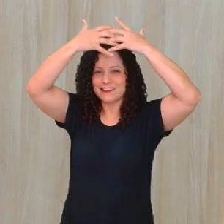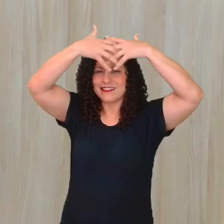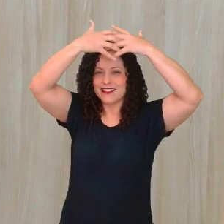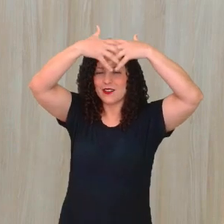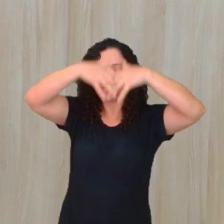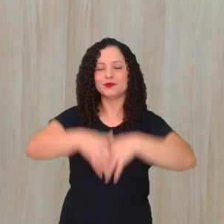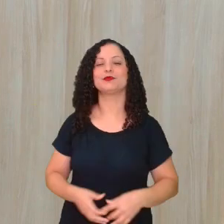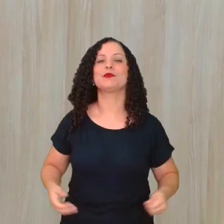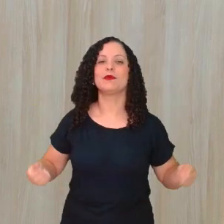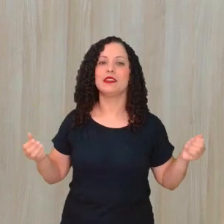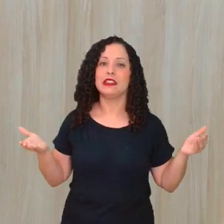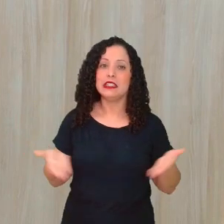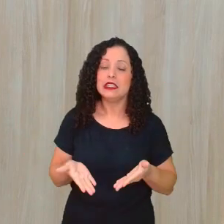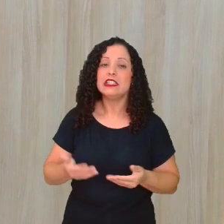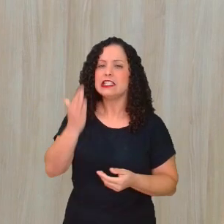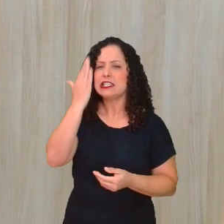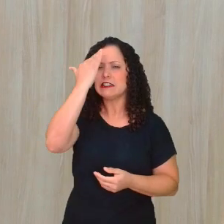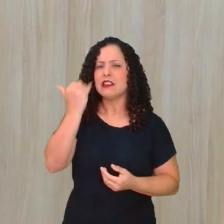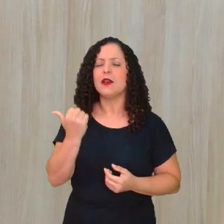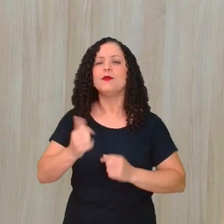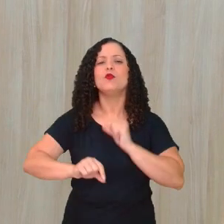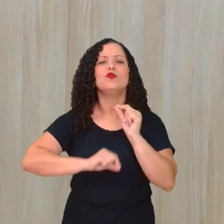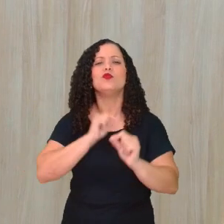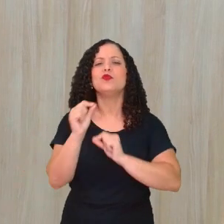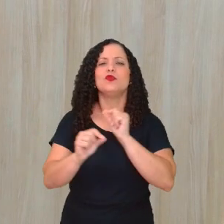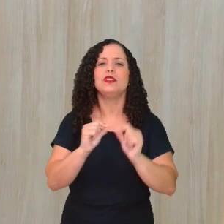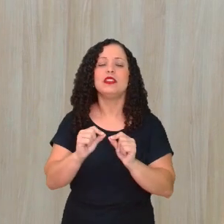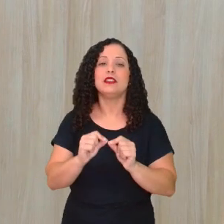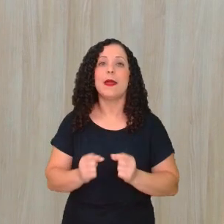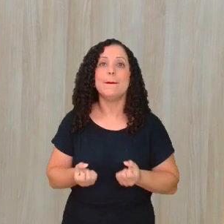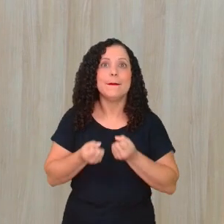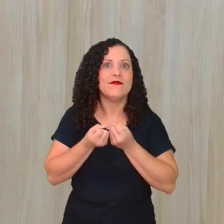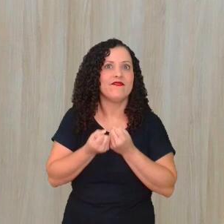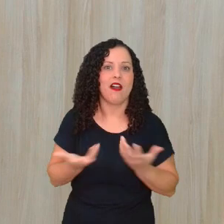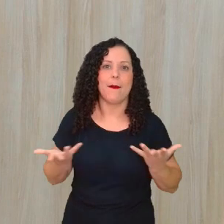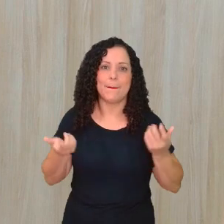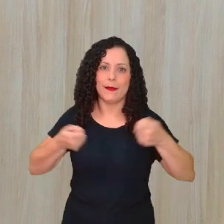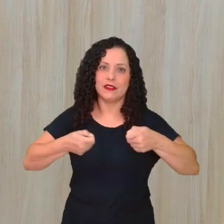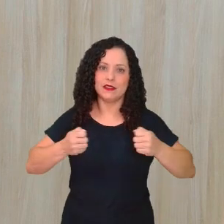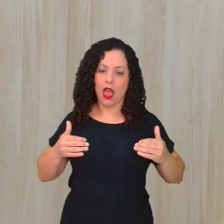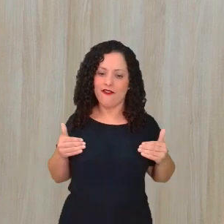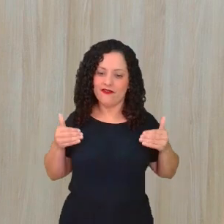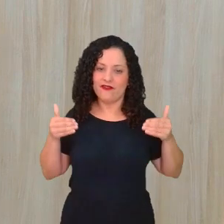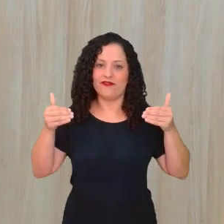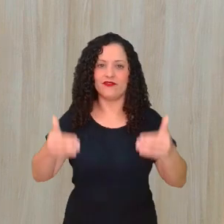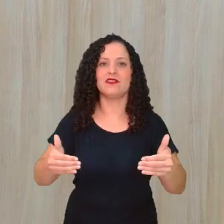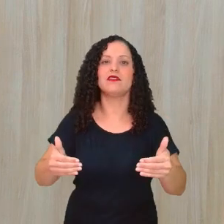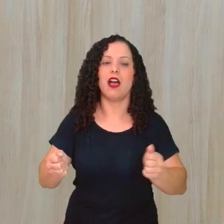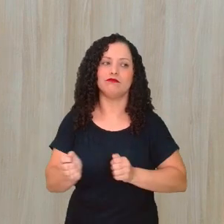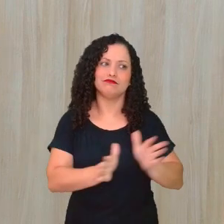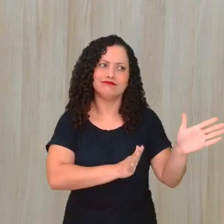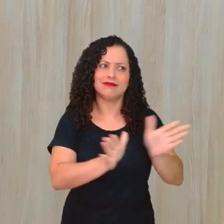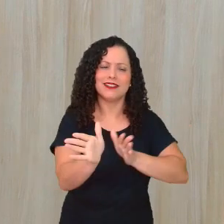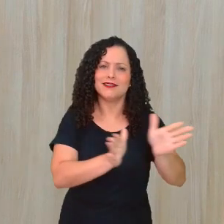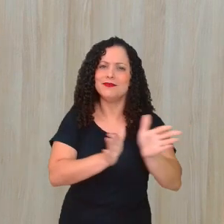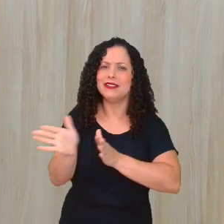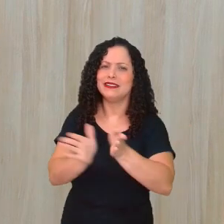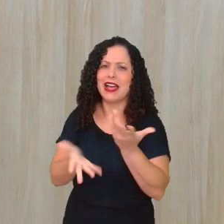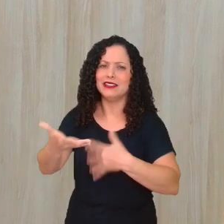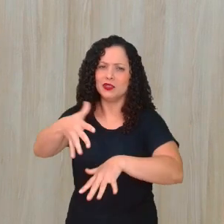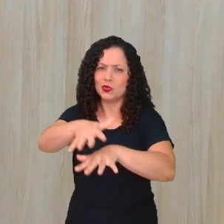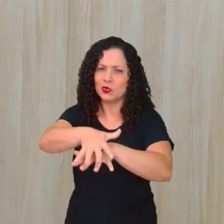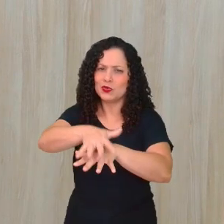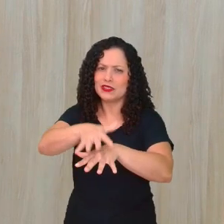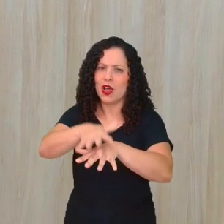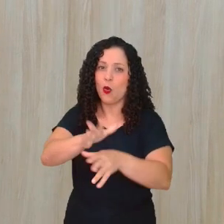né? A gente sabe também o quanto a gente ainda precisa avançar nessa questão da acessibilidade e de inclusão